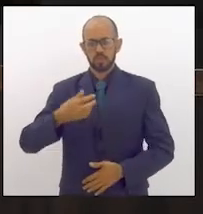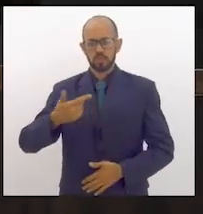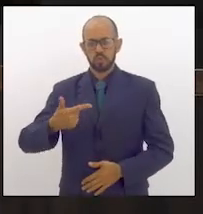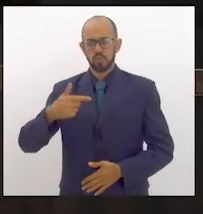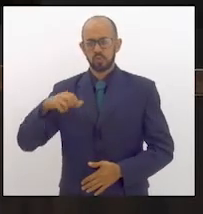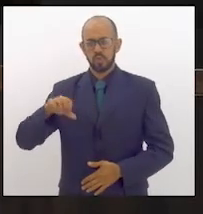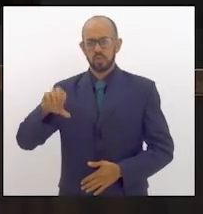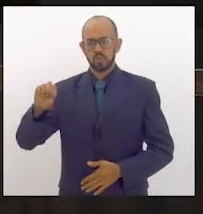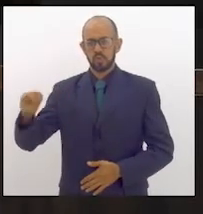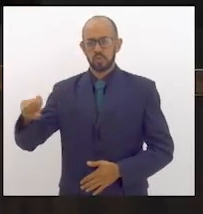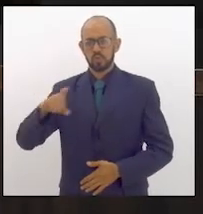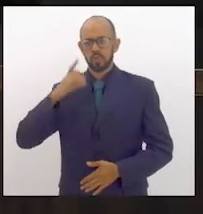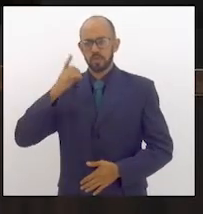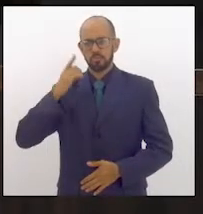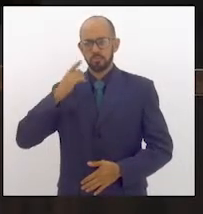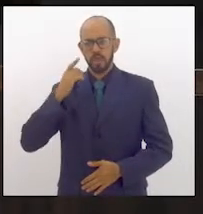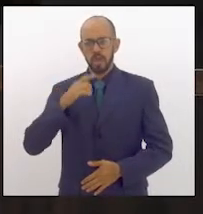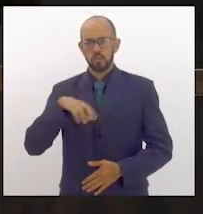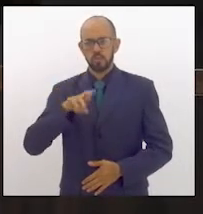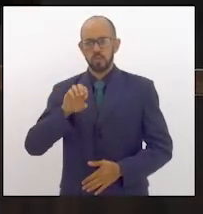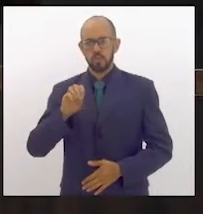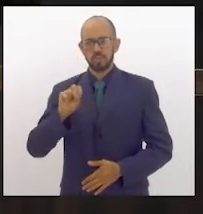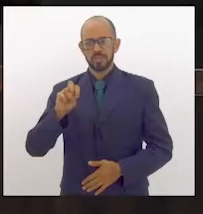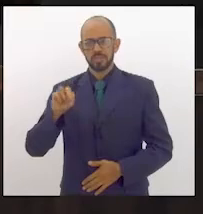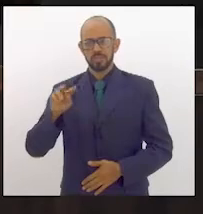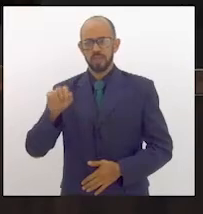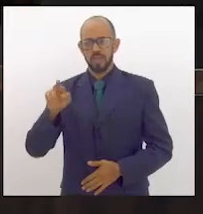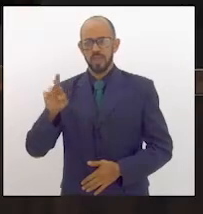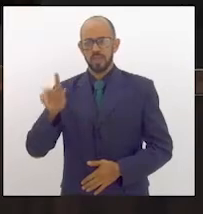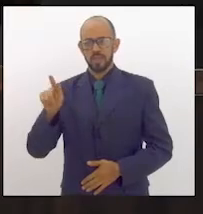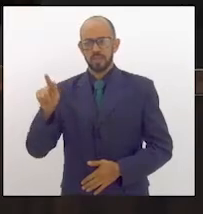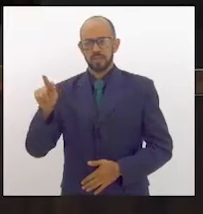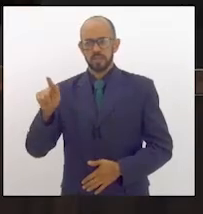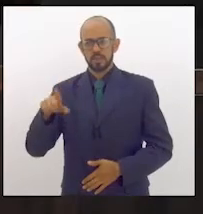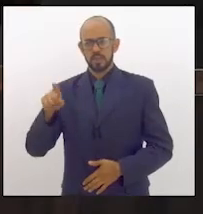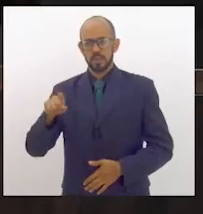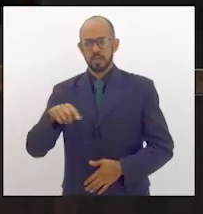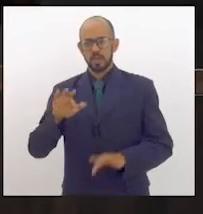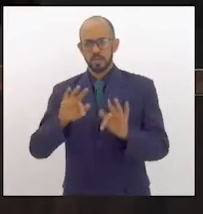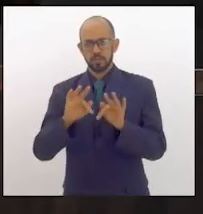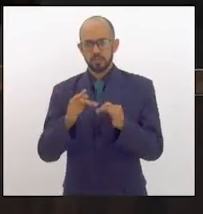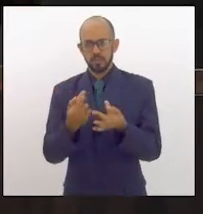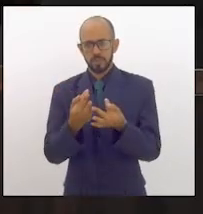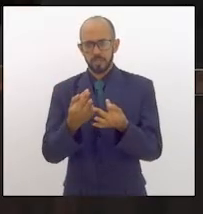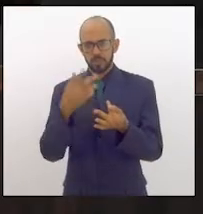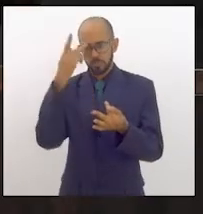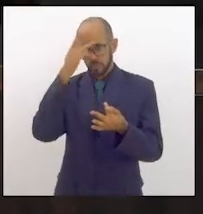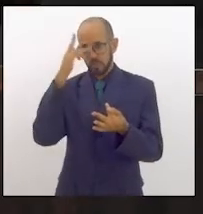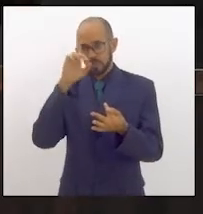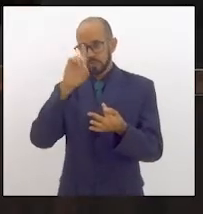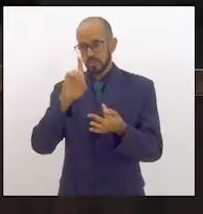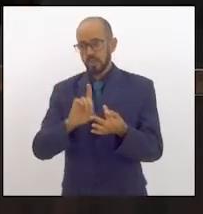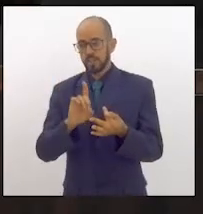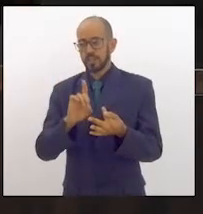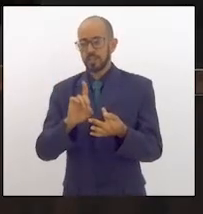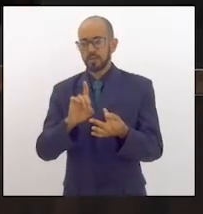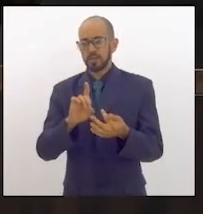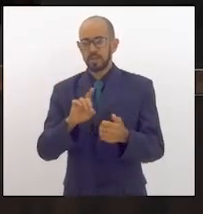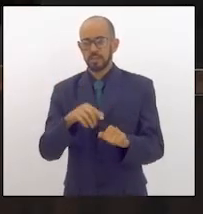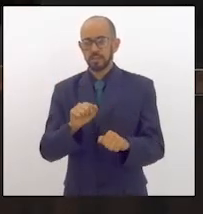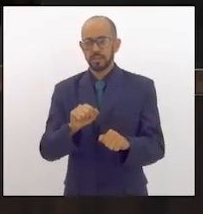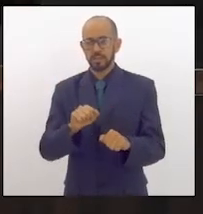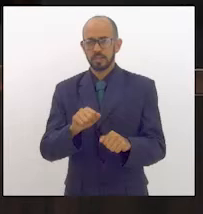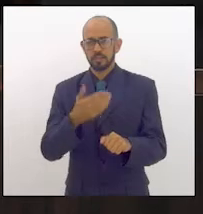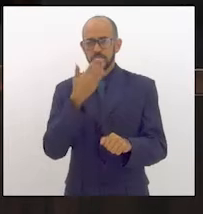17 de autoria do deputado rosenverg Reis dispõe sobre a garantia aos pais ou responsável de pessoas com deficiências e requerer a